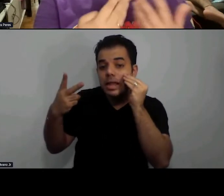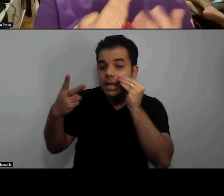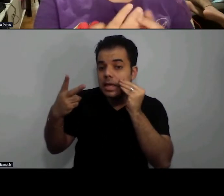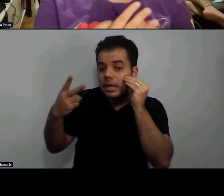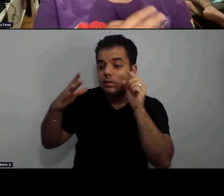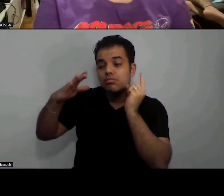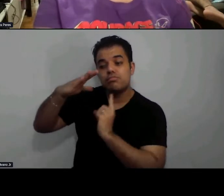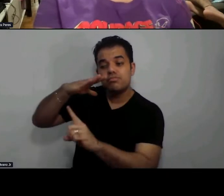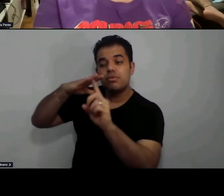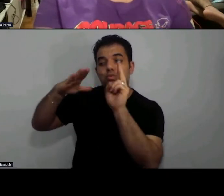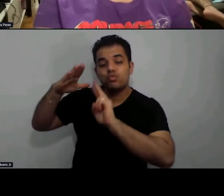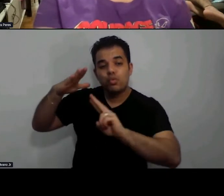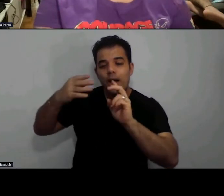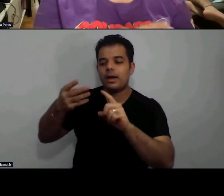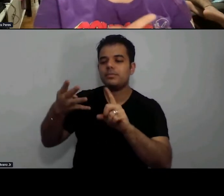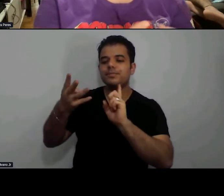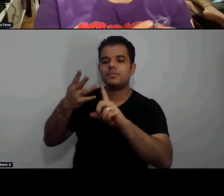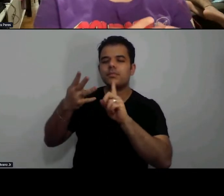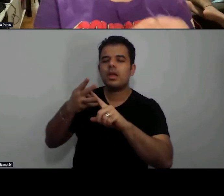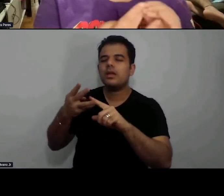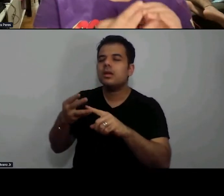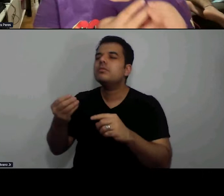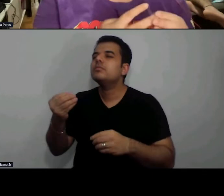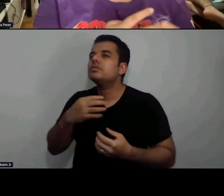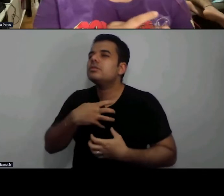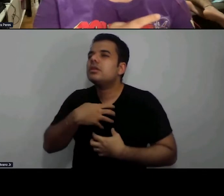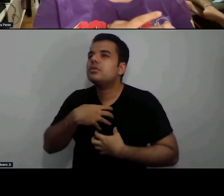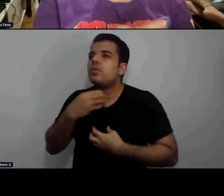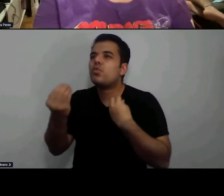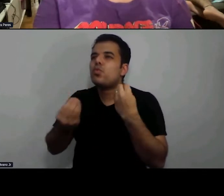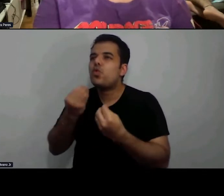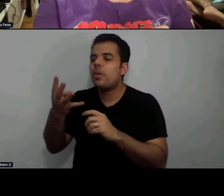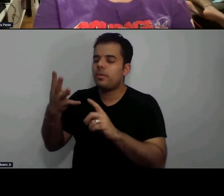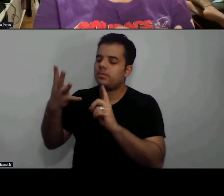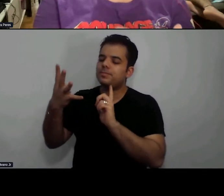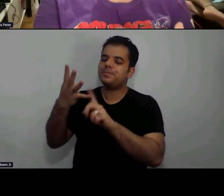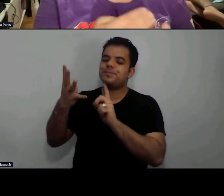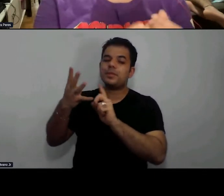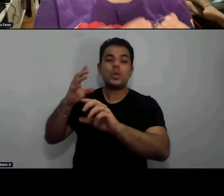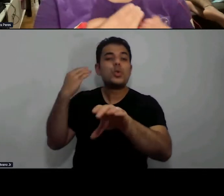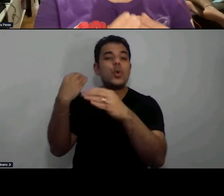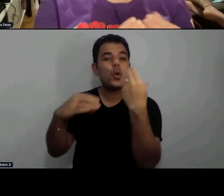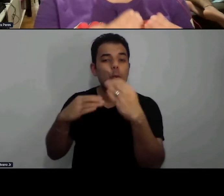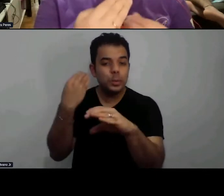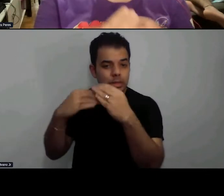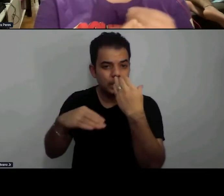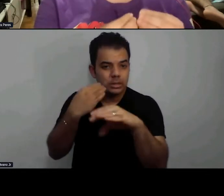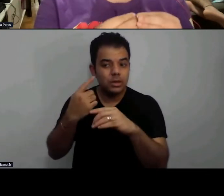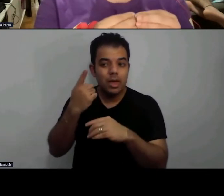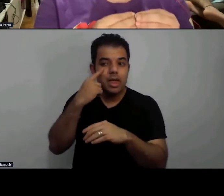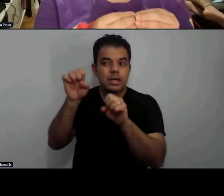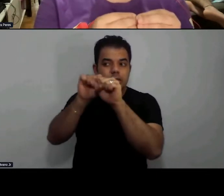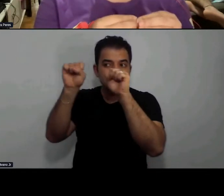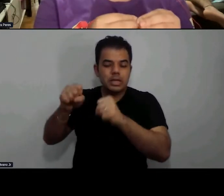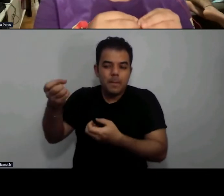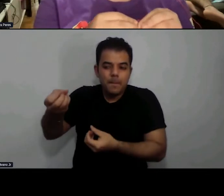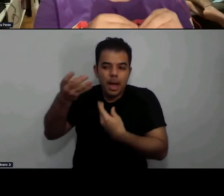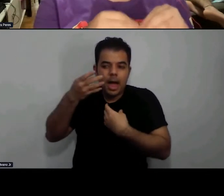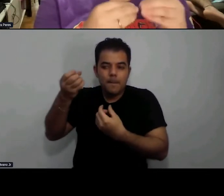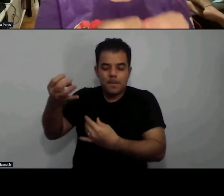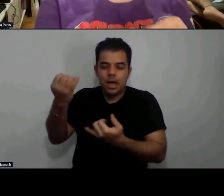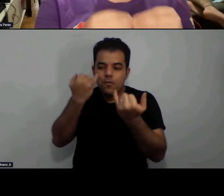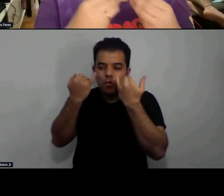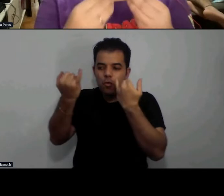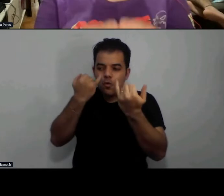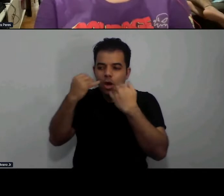como que eu me senti no final daquela jornada, a comunicabilidade, o quanto que aquele sistema conseguiu me informar de